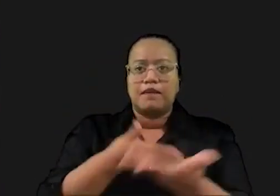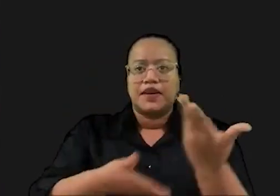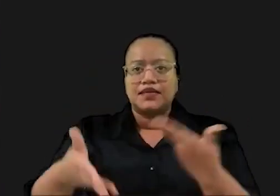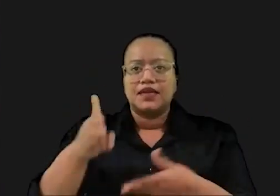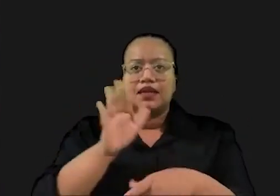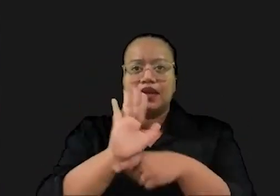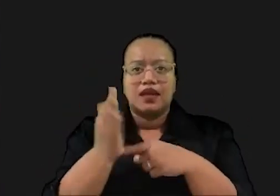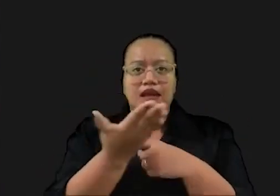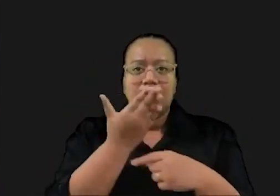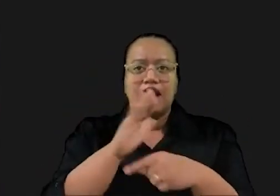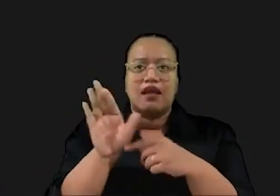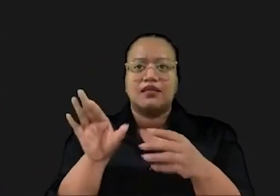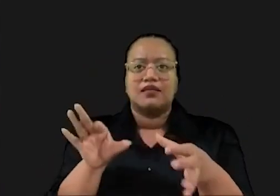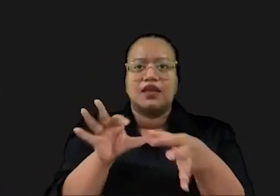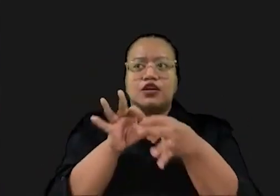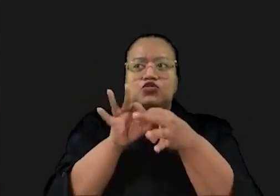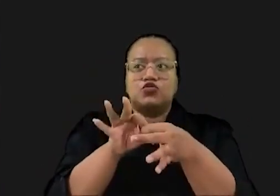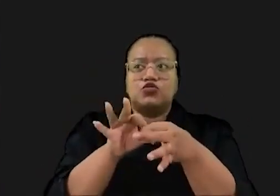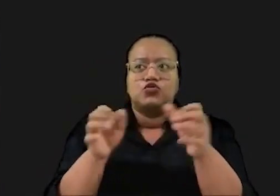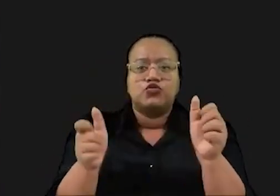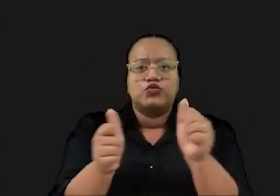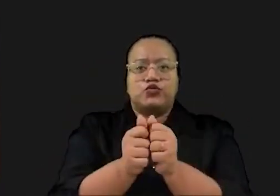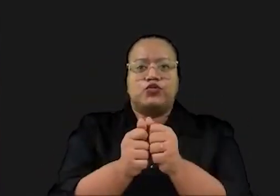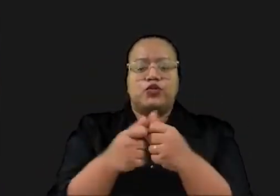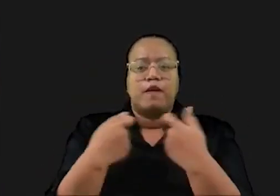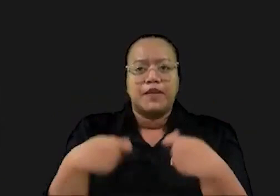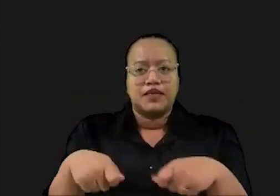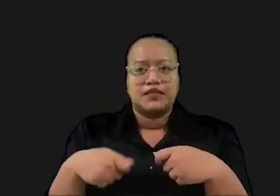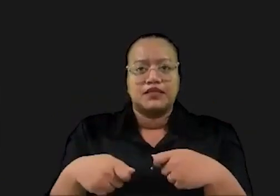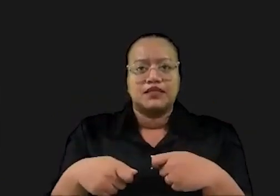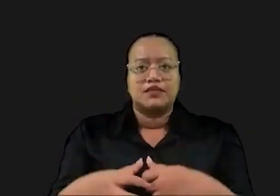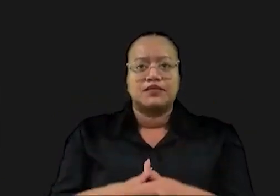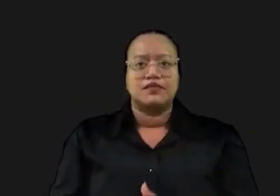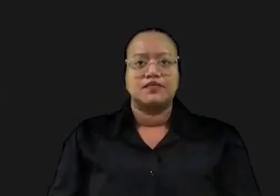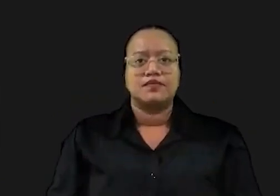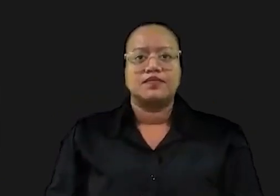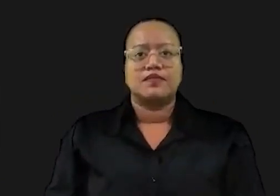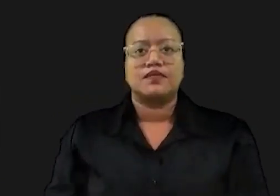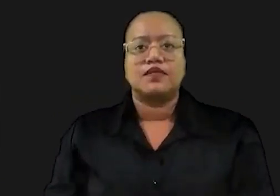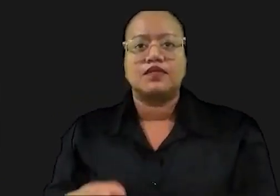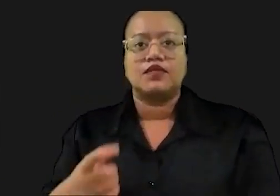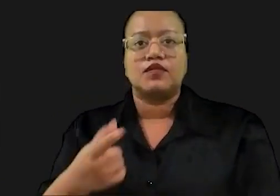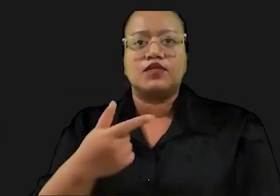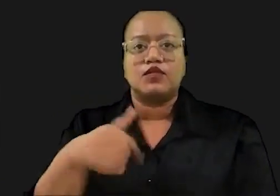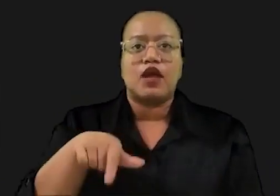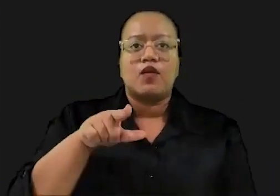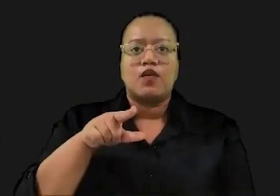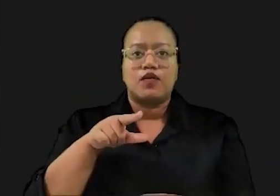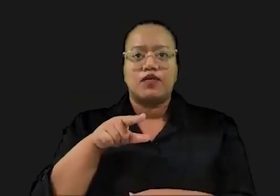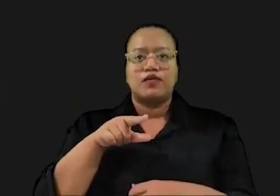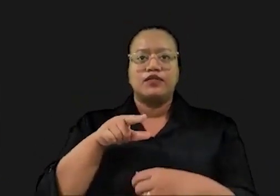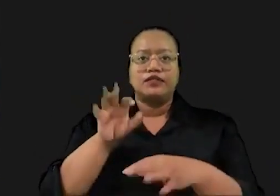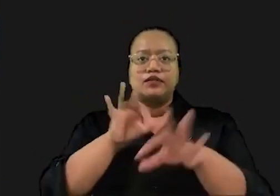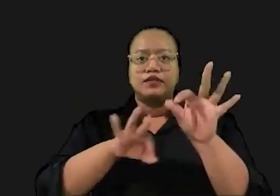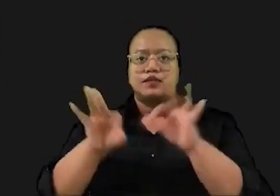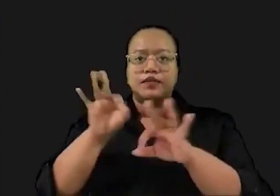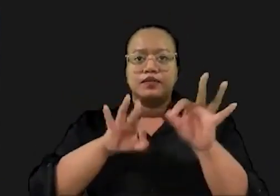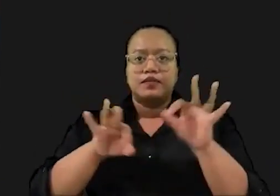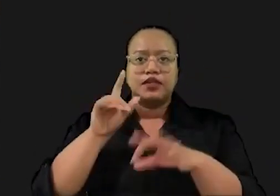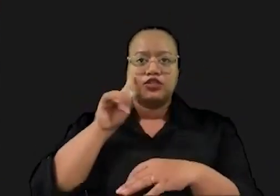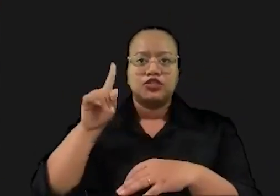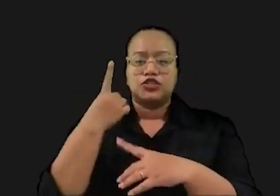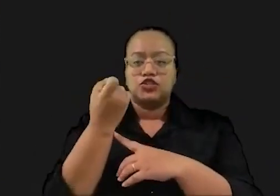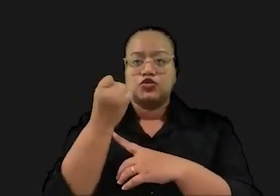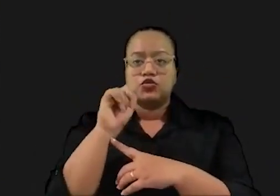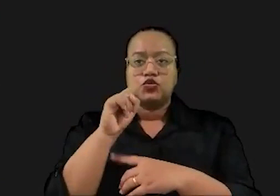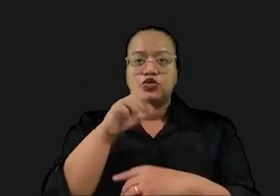Então, nós vamos instalar, para você ter uma ideia, Daldice, nós estamos instalando agora, você é até nossa convidada, no dia 18 de março, estamos